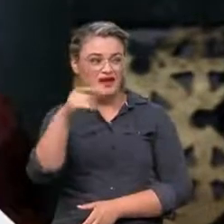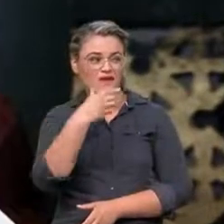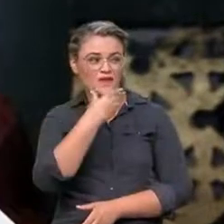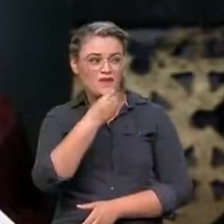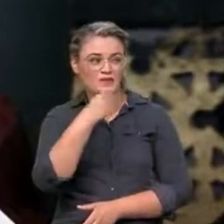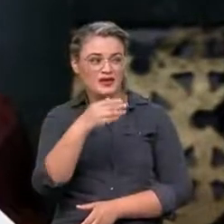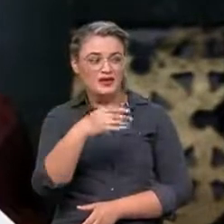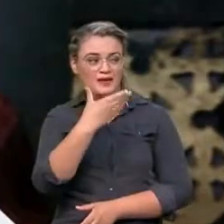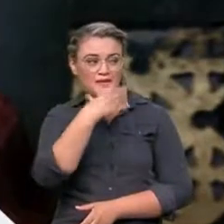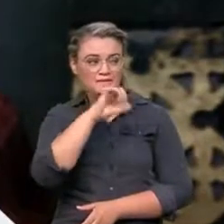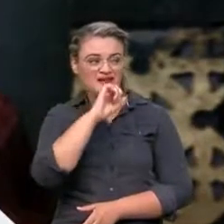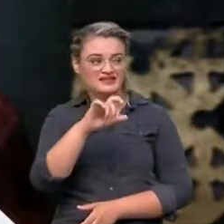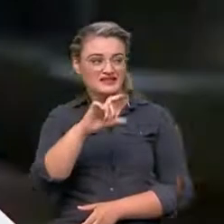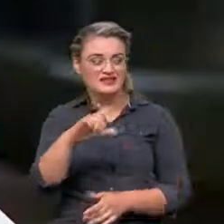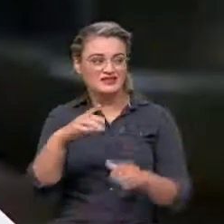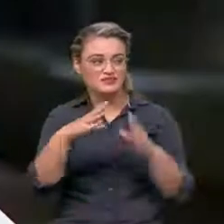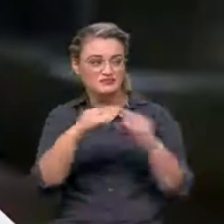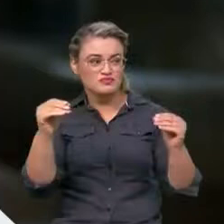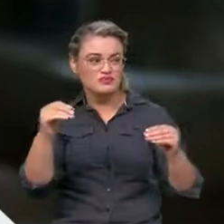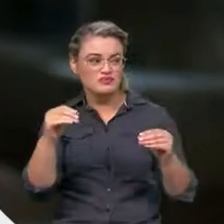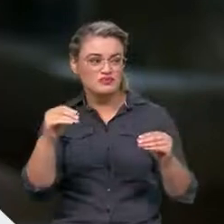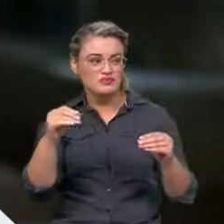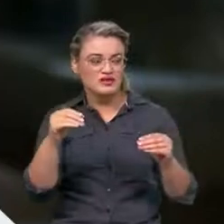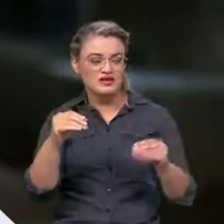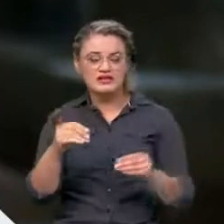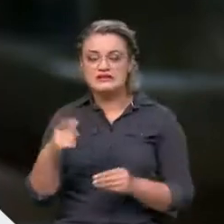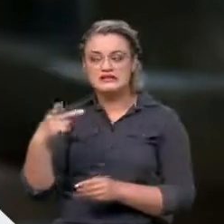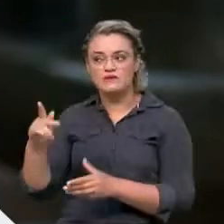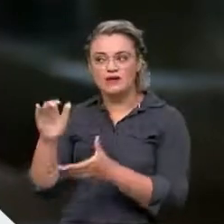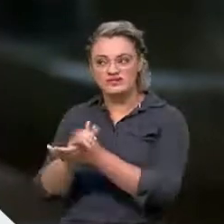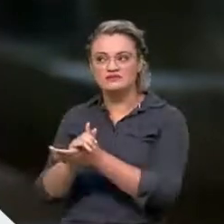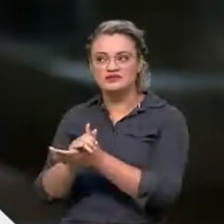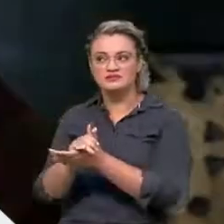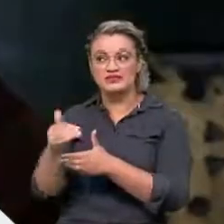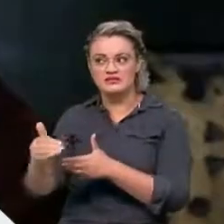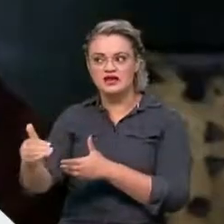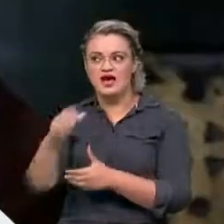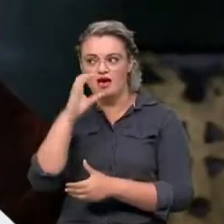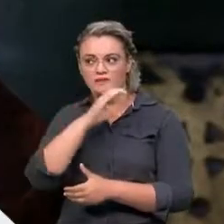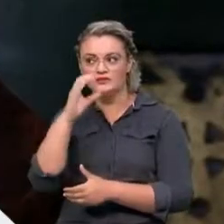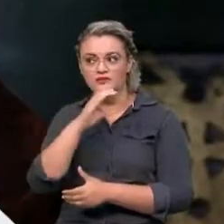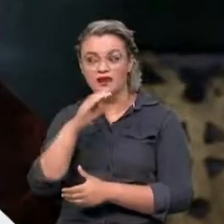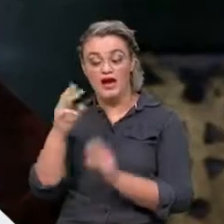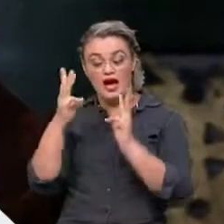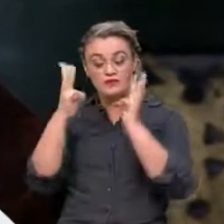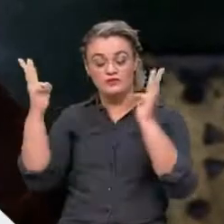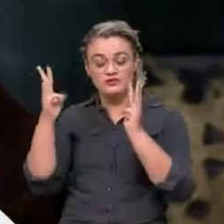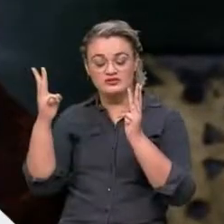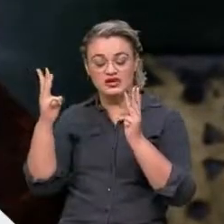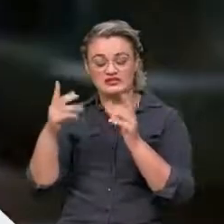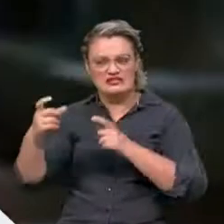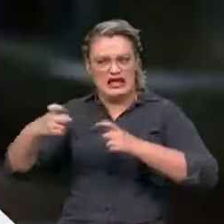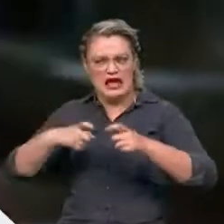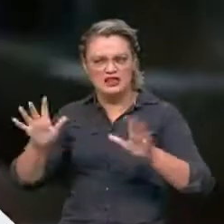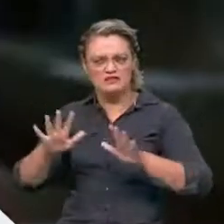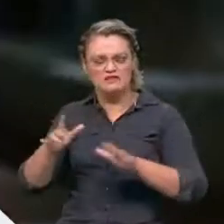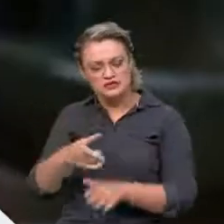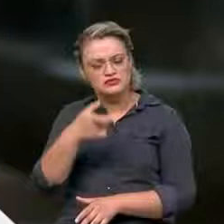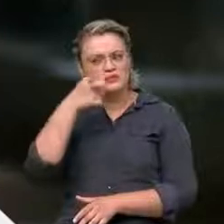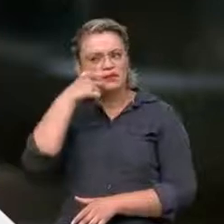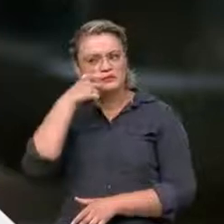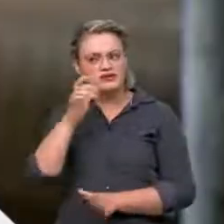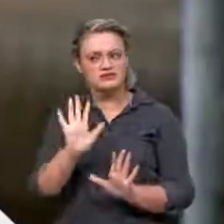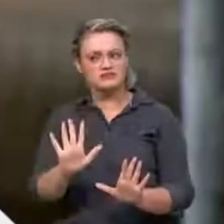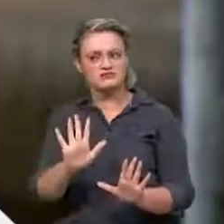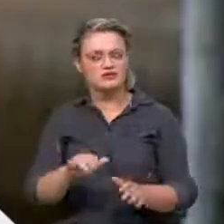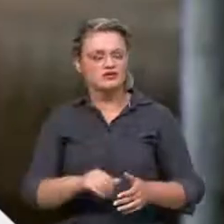Moabe e não mais regressou. Seu casamento com Betânia tem que ser realizado quanto antes. Assim Moisés não virá para guerrear, e sim como